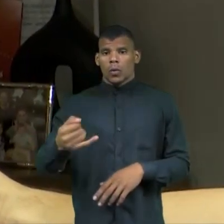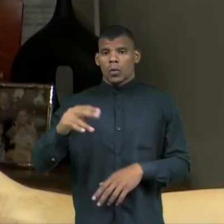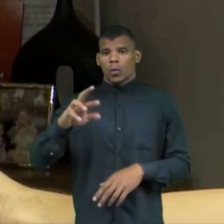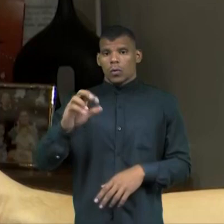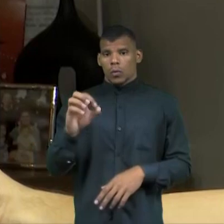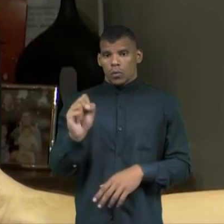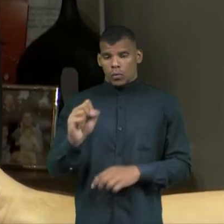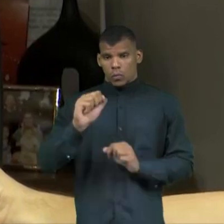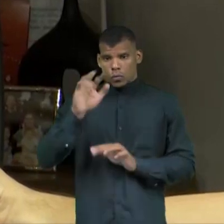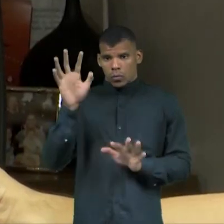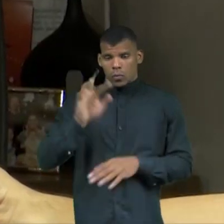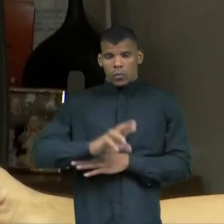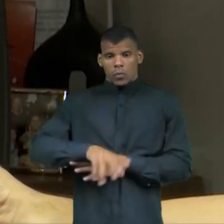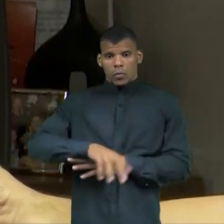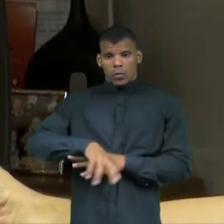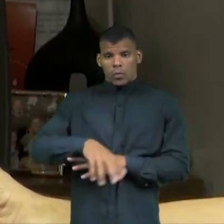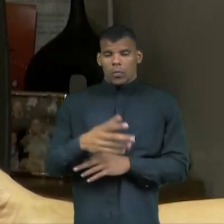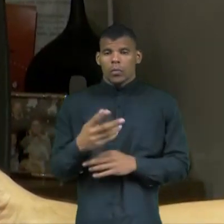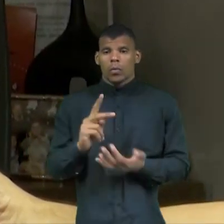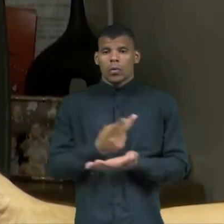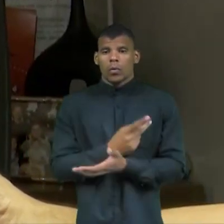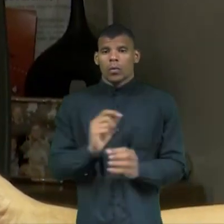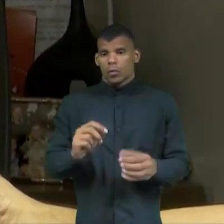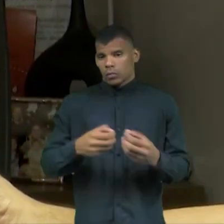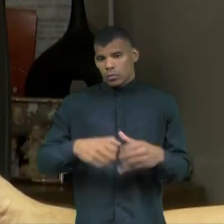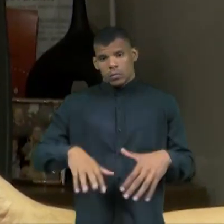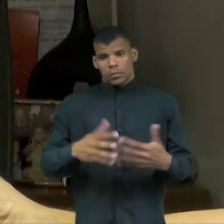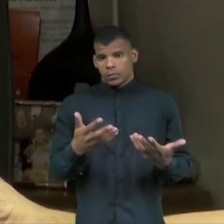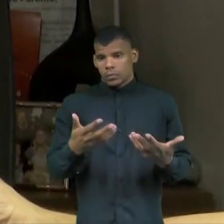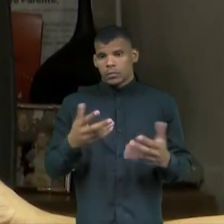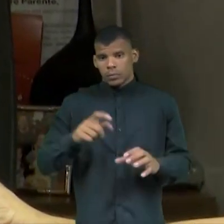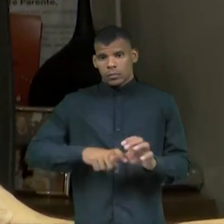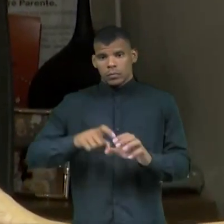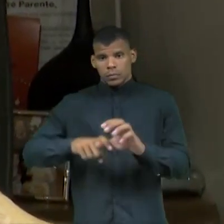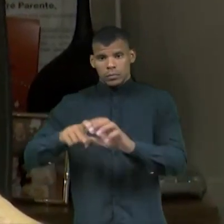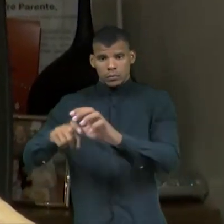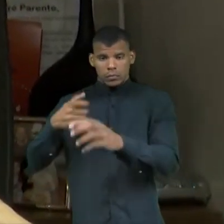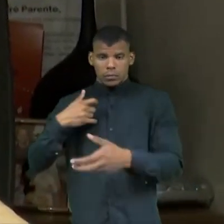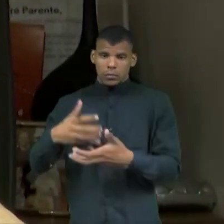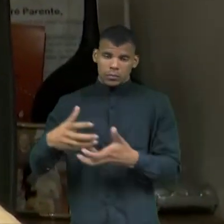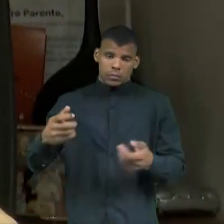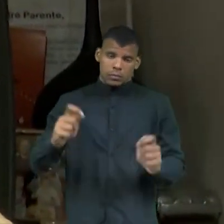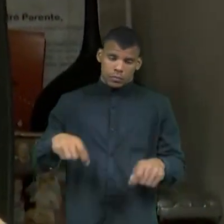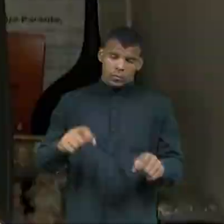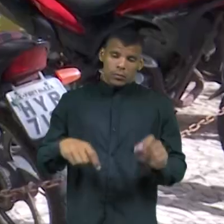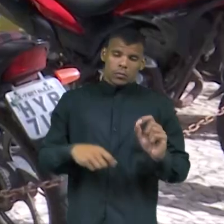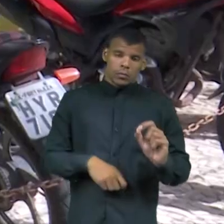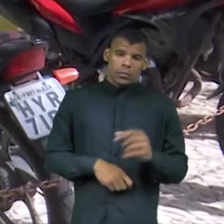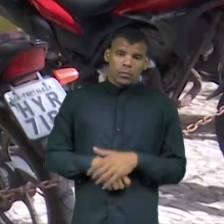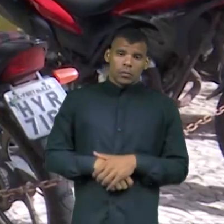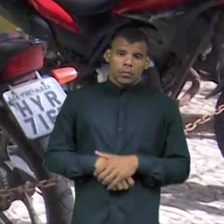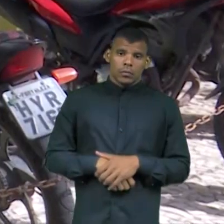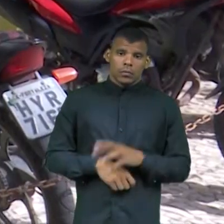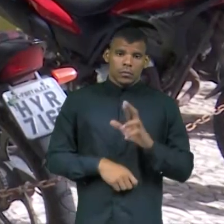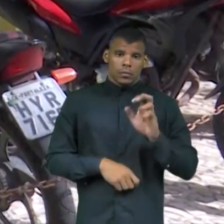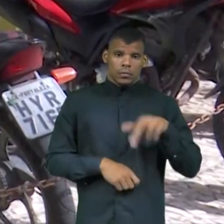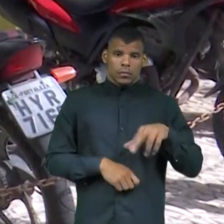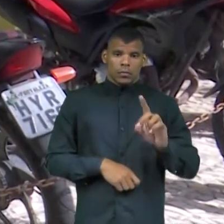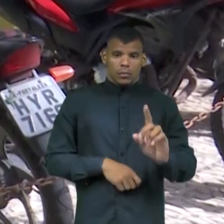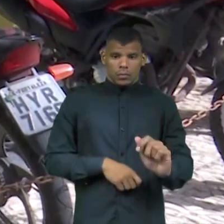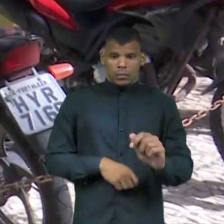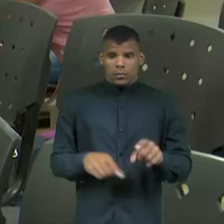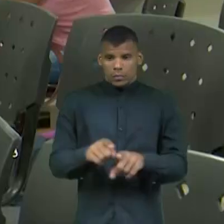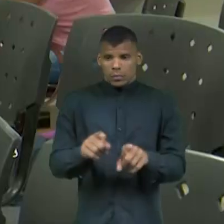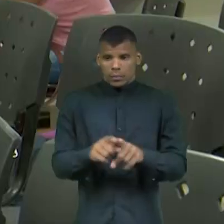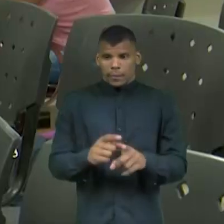clara, o que vai causar aí um superendividamento do idoso e pode comprometer a renda dele. Segundo o Procon Fortaleza,